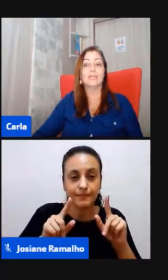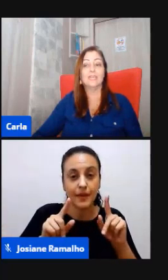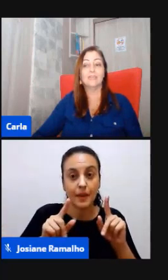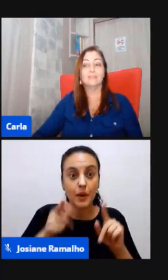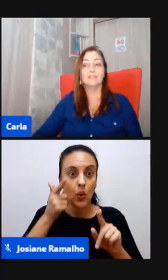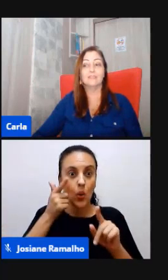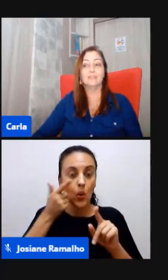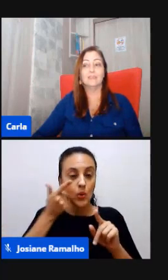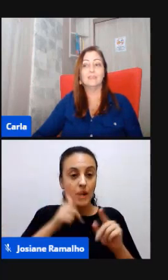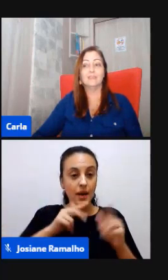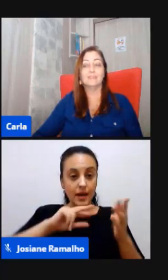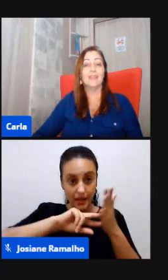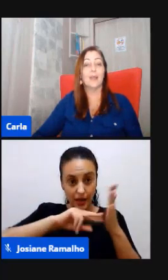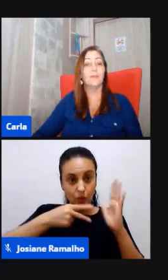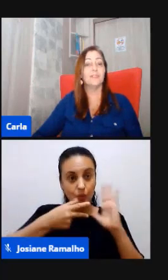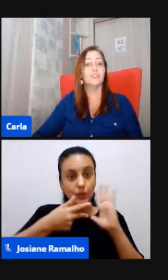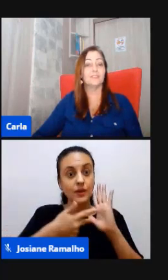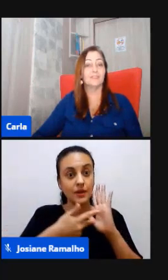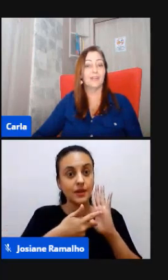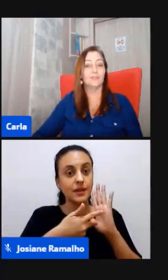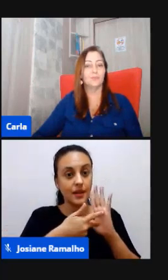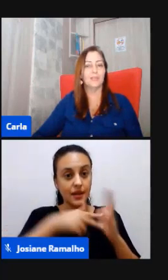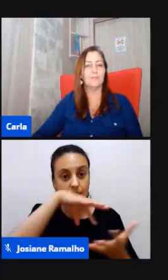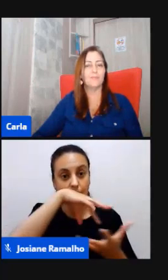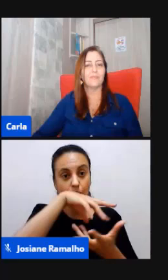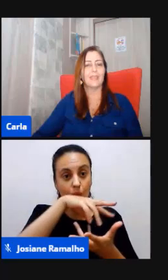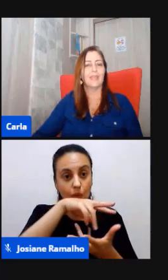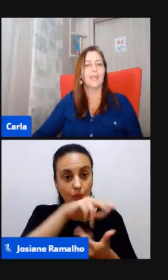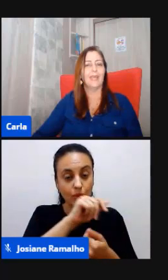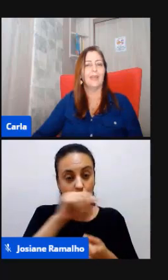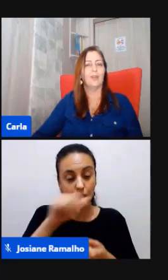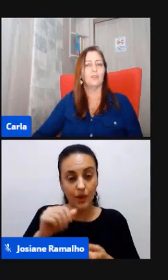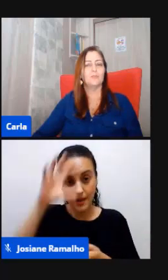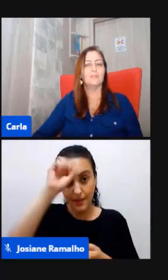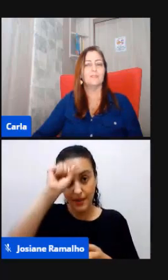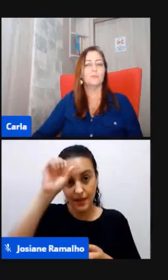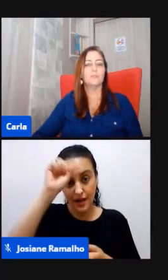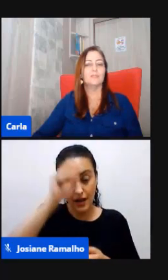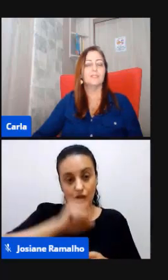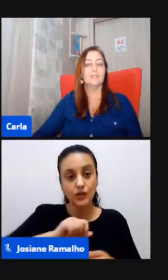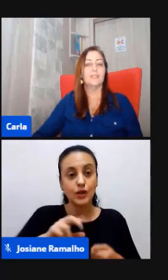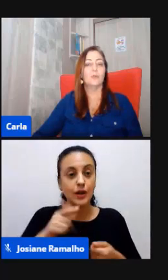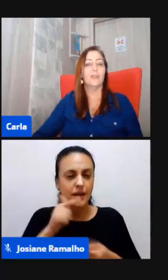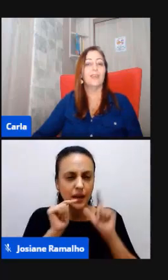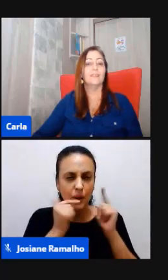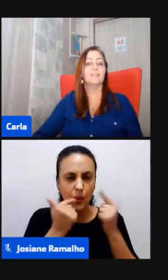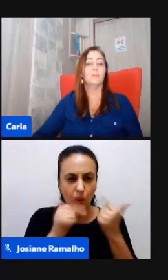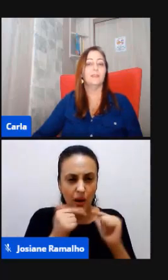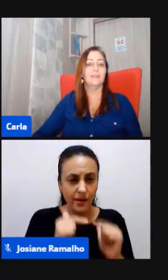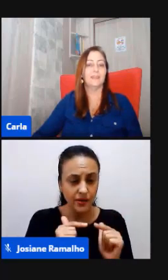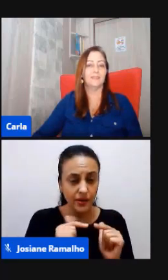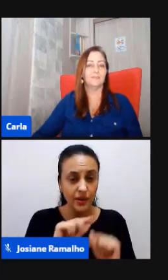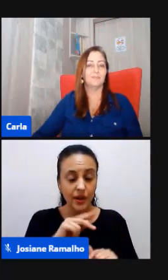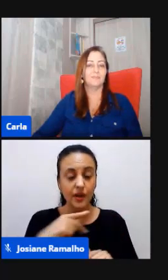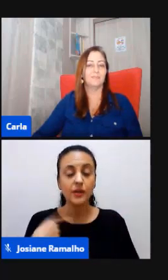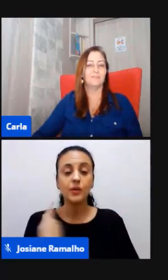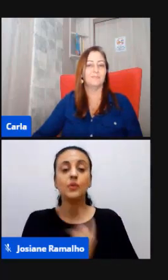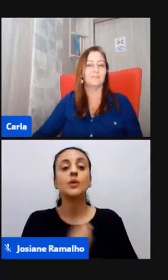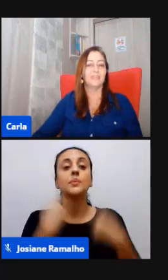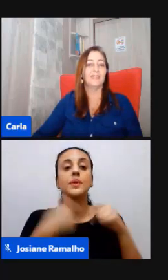linguagem, nesse aprendizado, né? Nós precisamos, então,